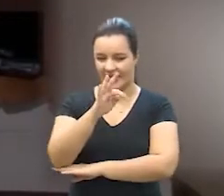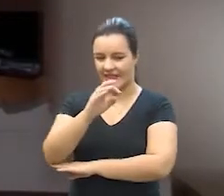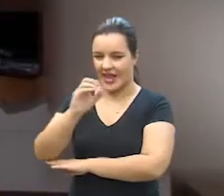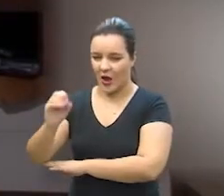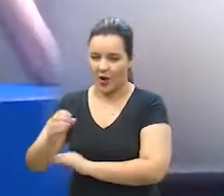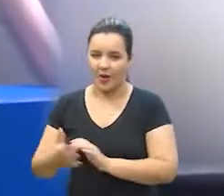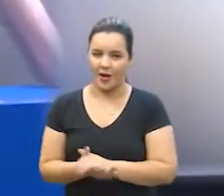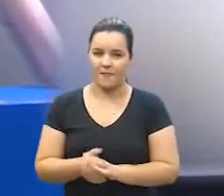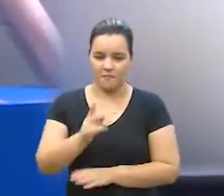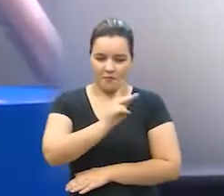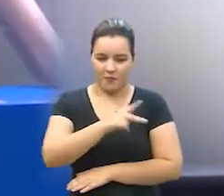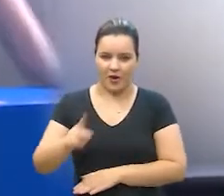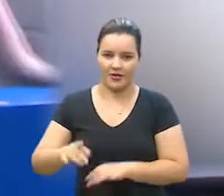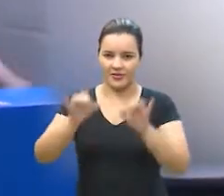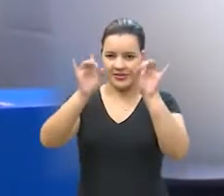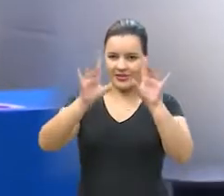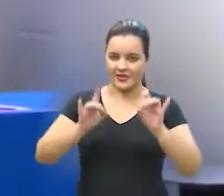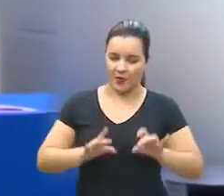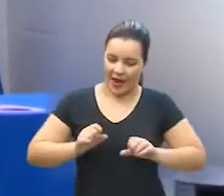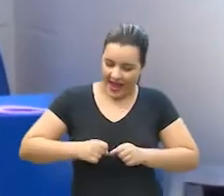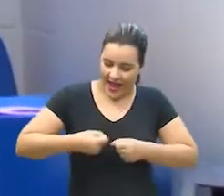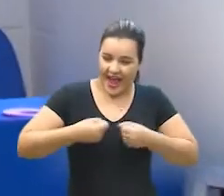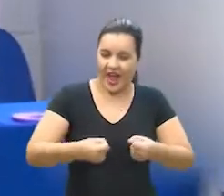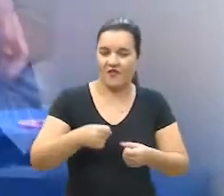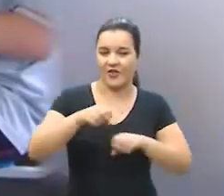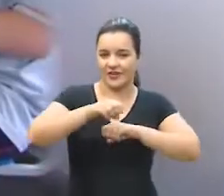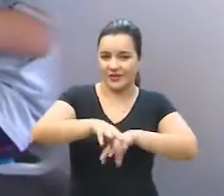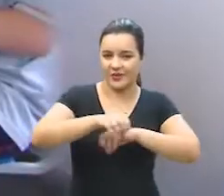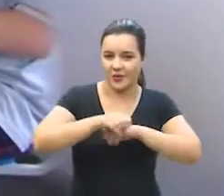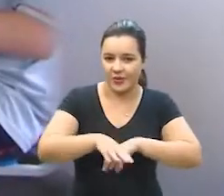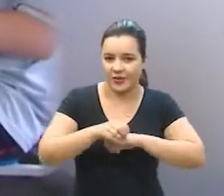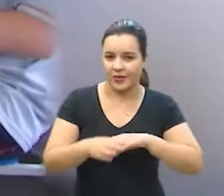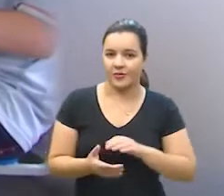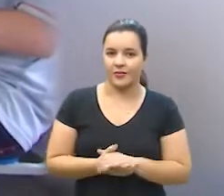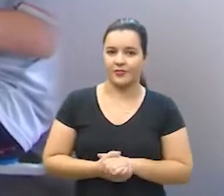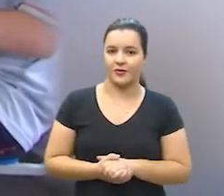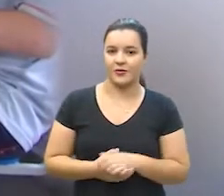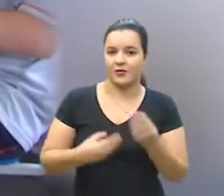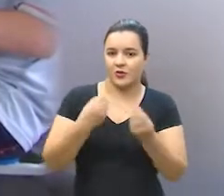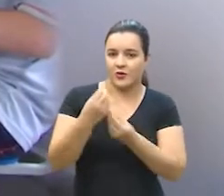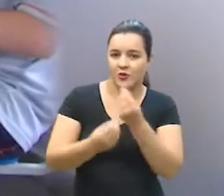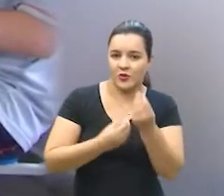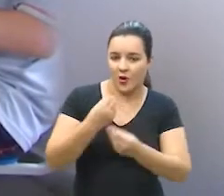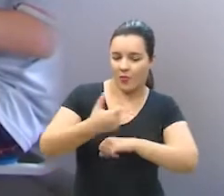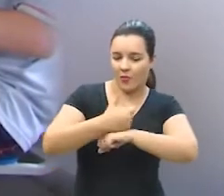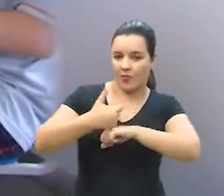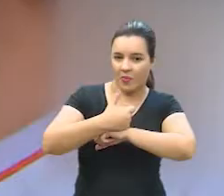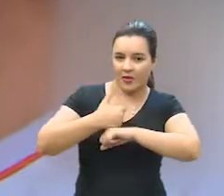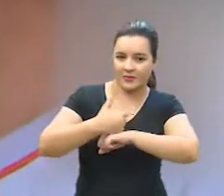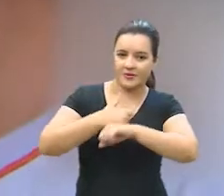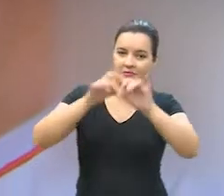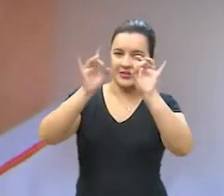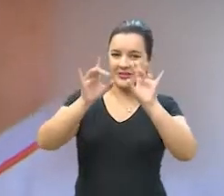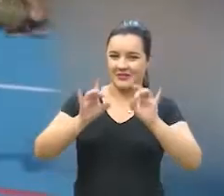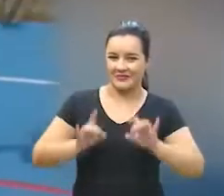os professores também que dão reforço na educação. Como é que funciona os especialistas, Edilamar?